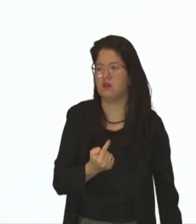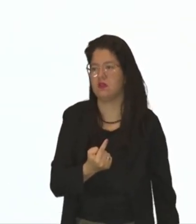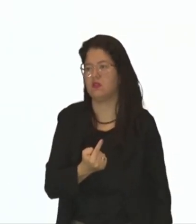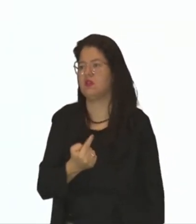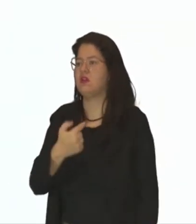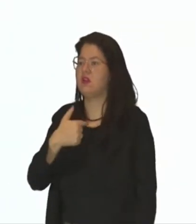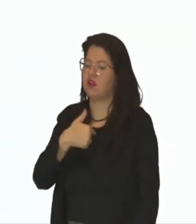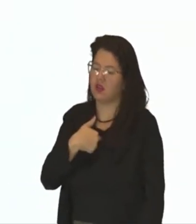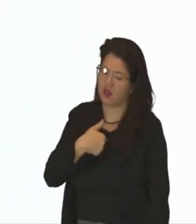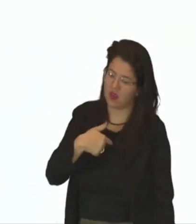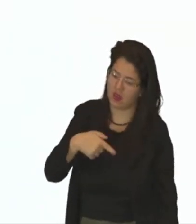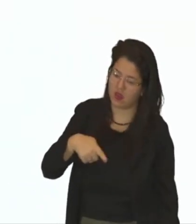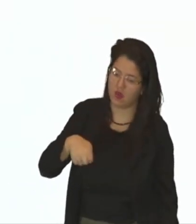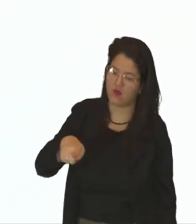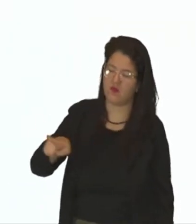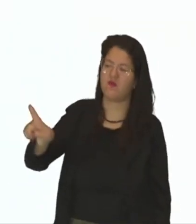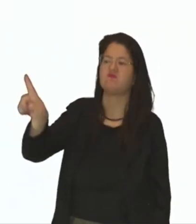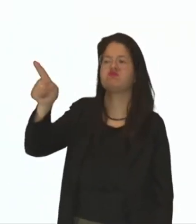Tinzatonruá,